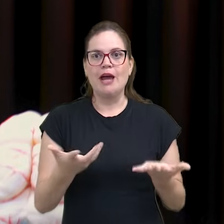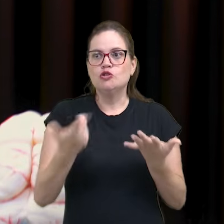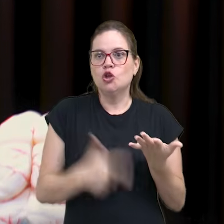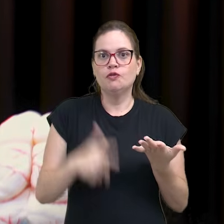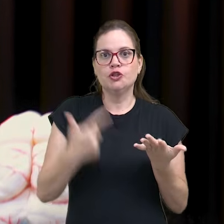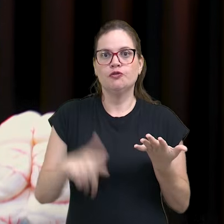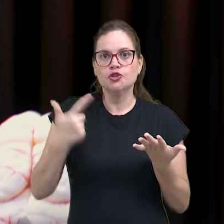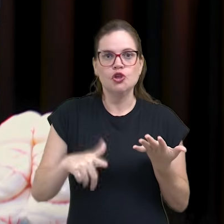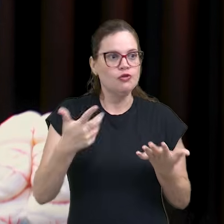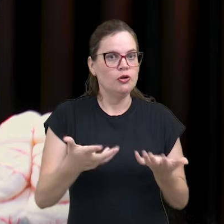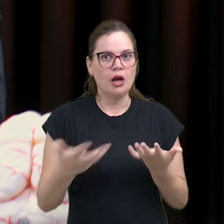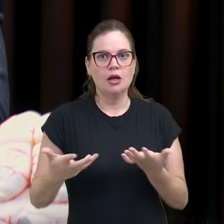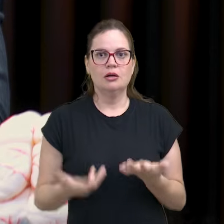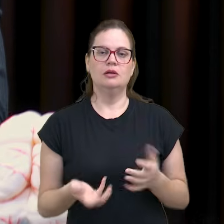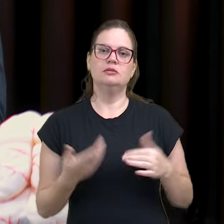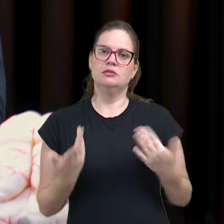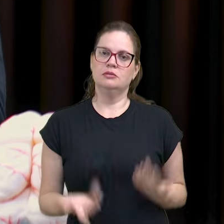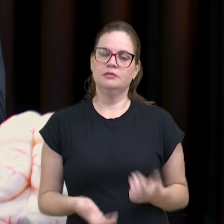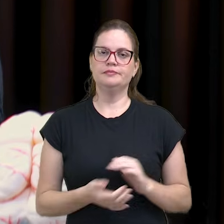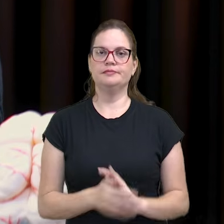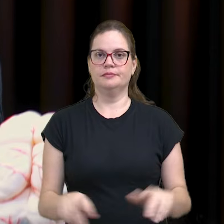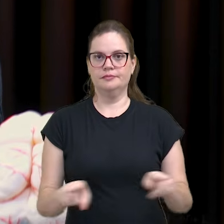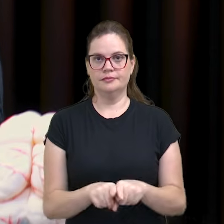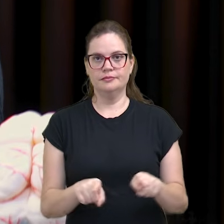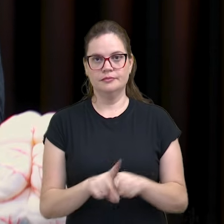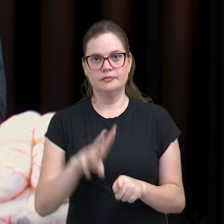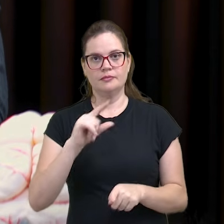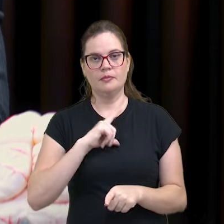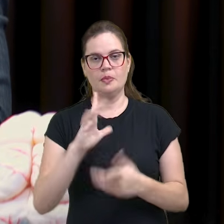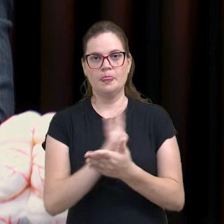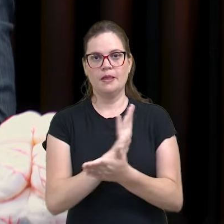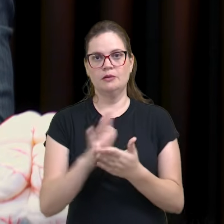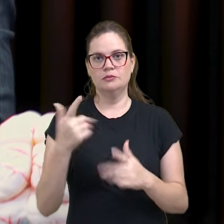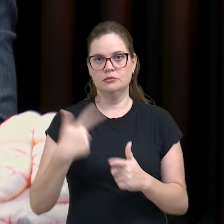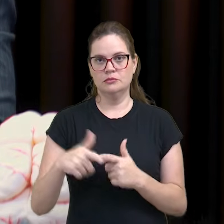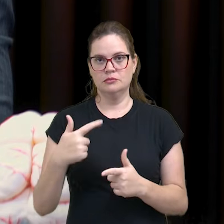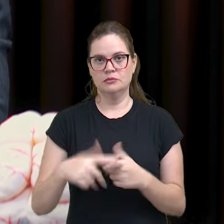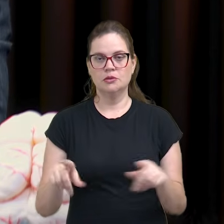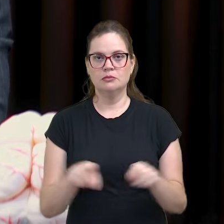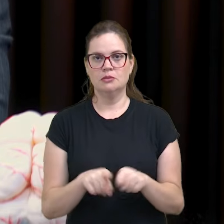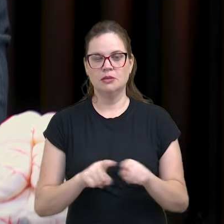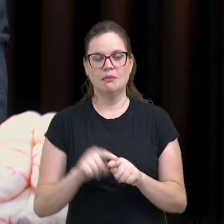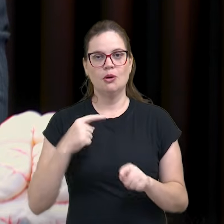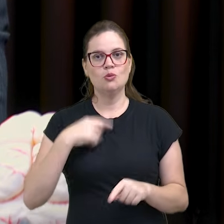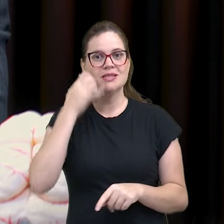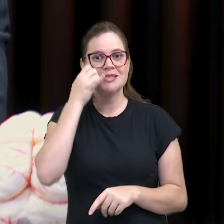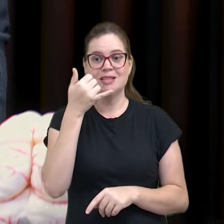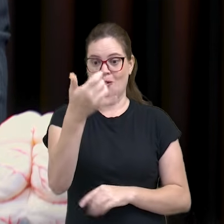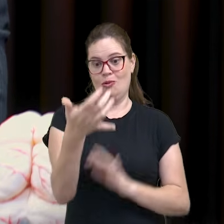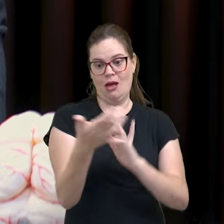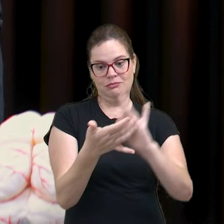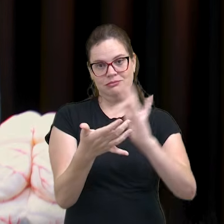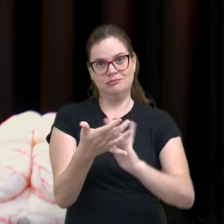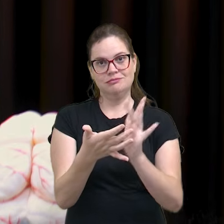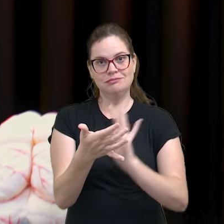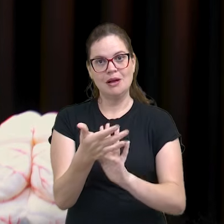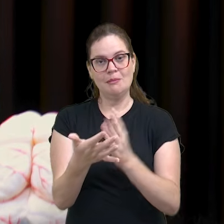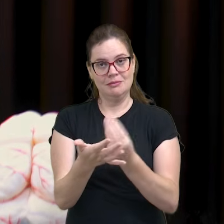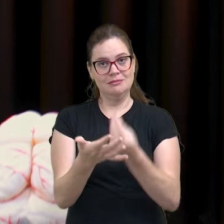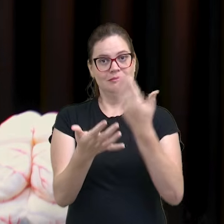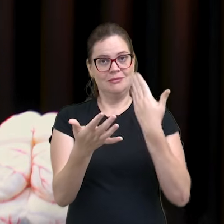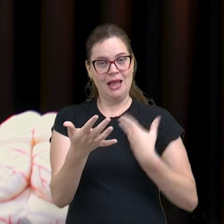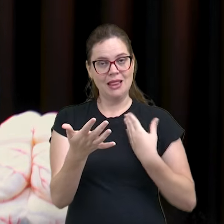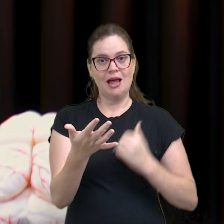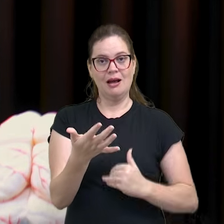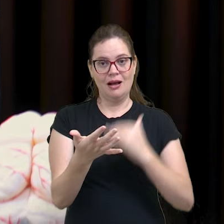você também tem problemas dopaminérgicos com tela de celular, você tem problemas dopaminérgicos com